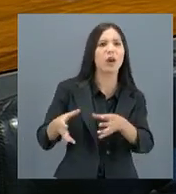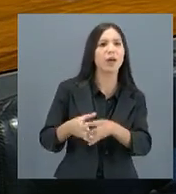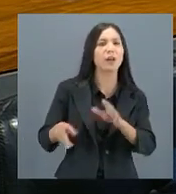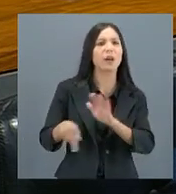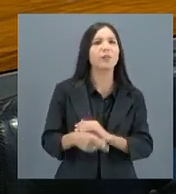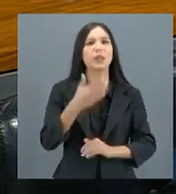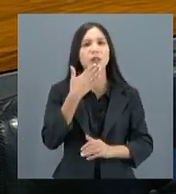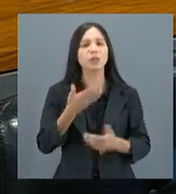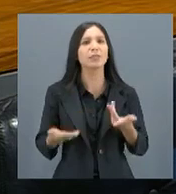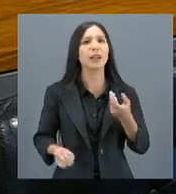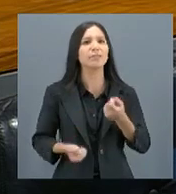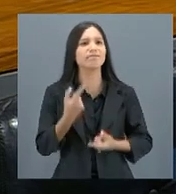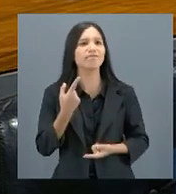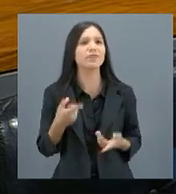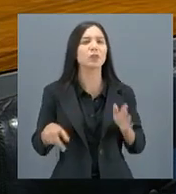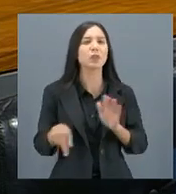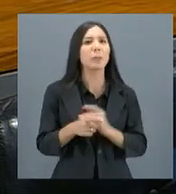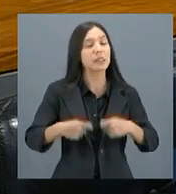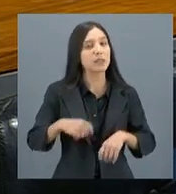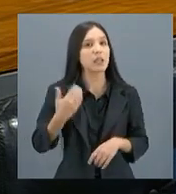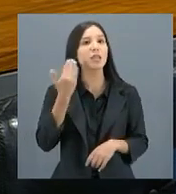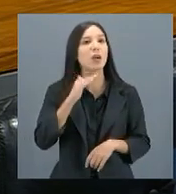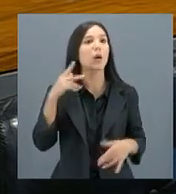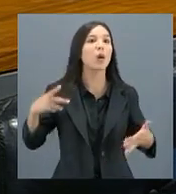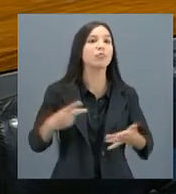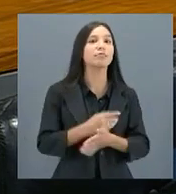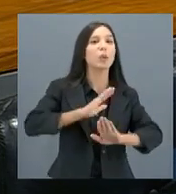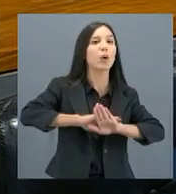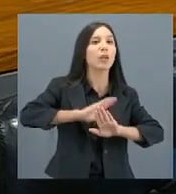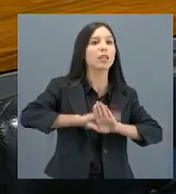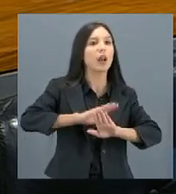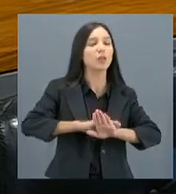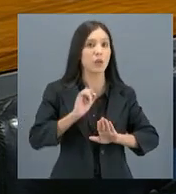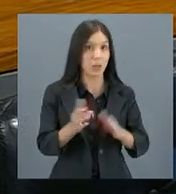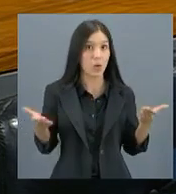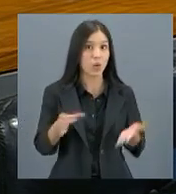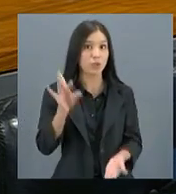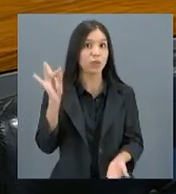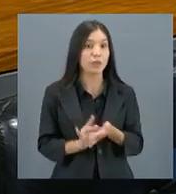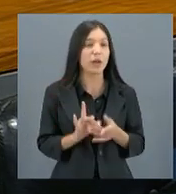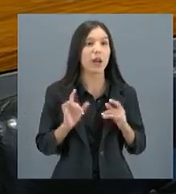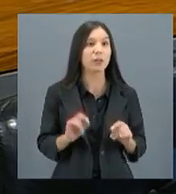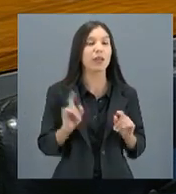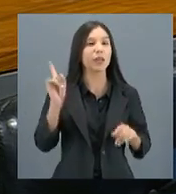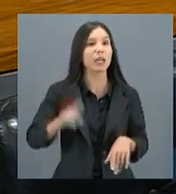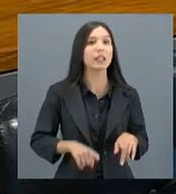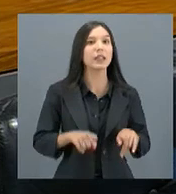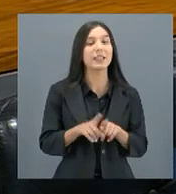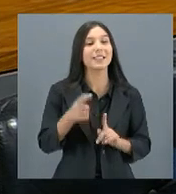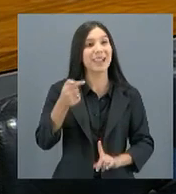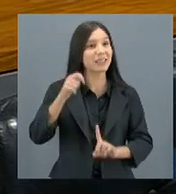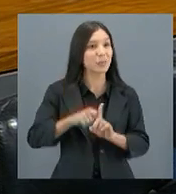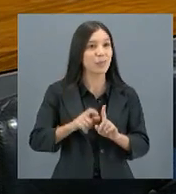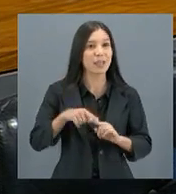pedido, de supostas propinas. A gente precisa entender o que é que está por trás disso. O fato hoje, é que 7